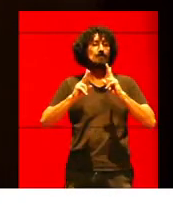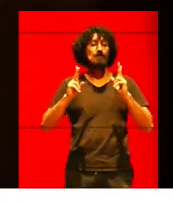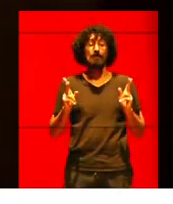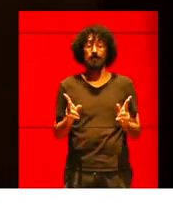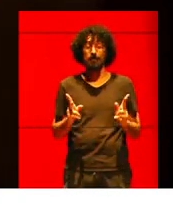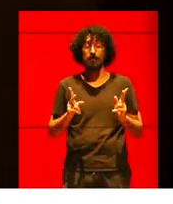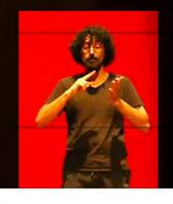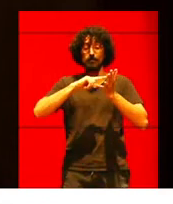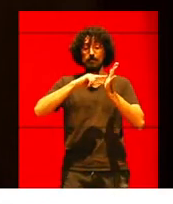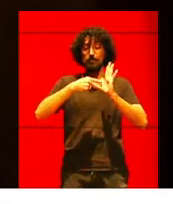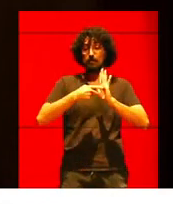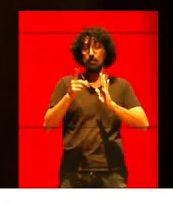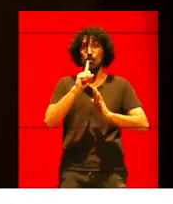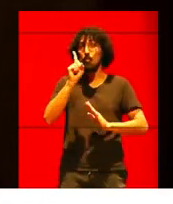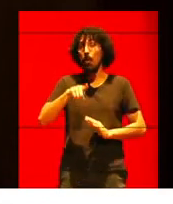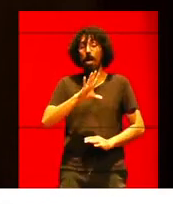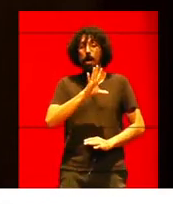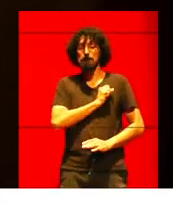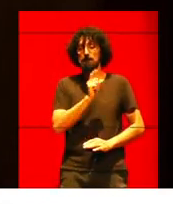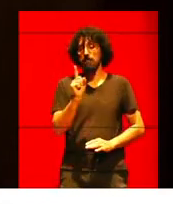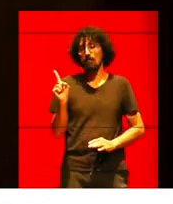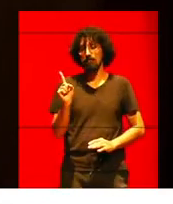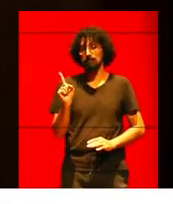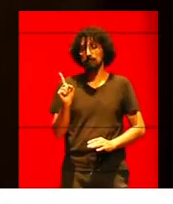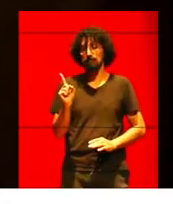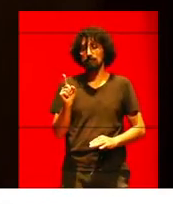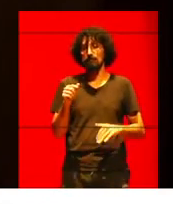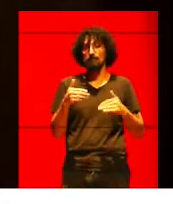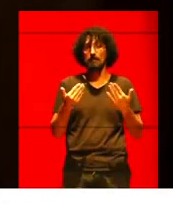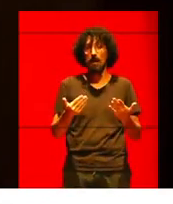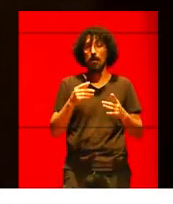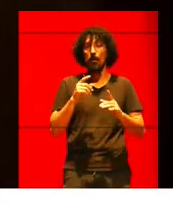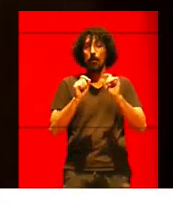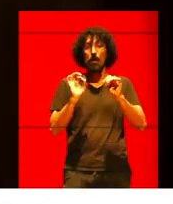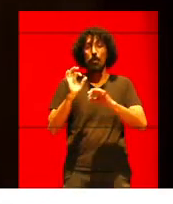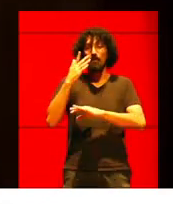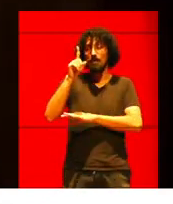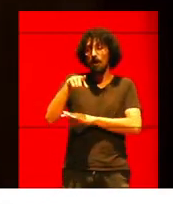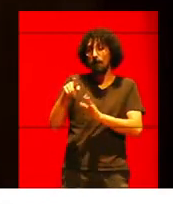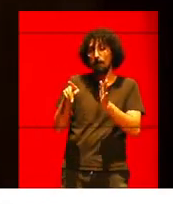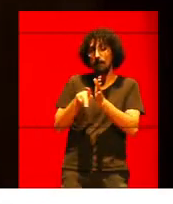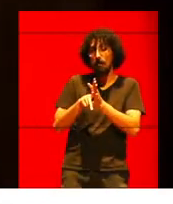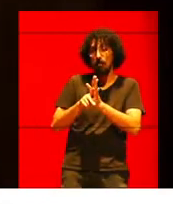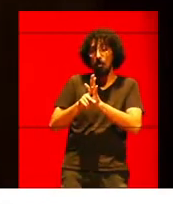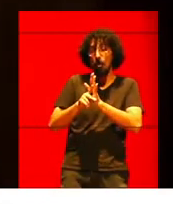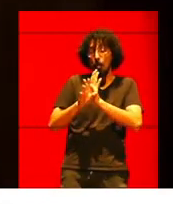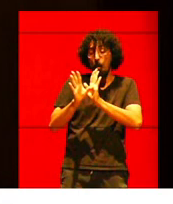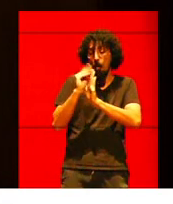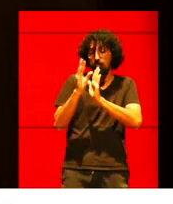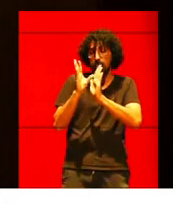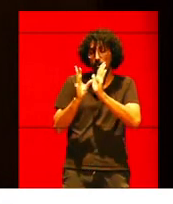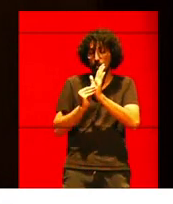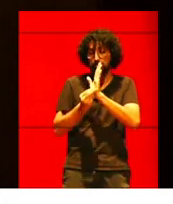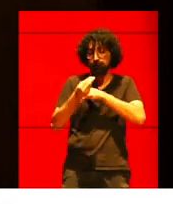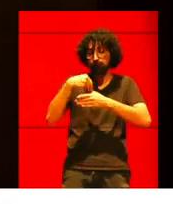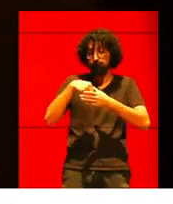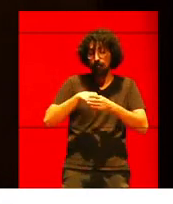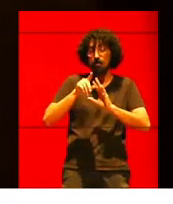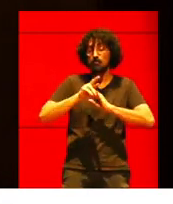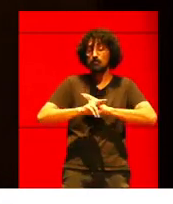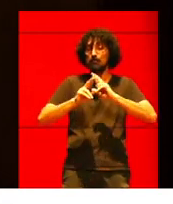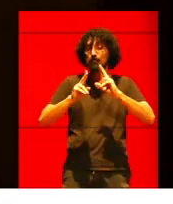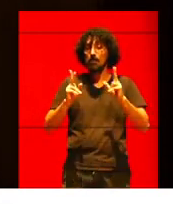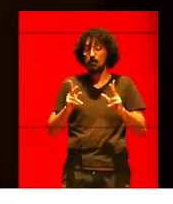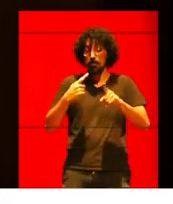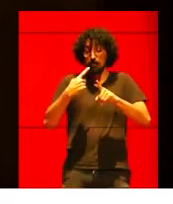príncipe engasgado, encantado não tem. A donzela também não acontece. A vida é real. O romantismo trabalha